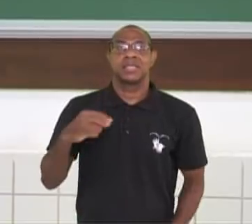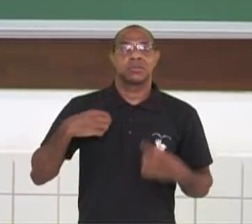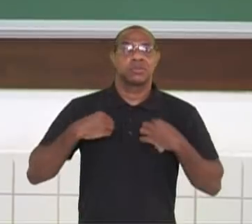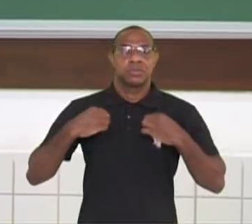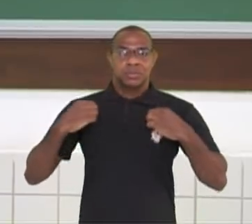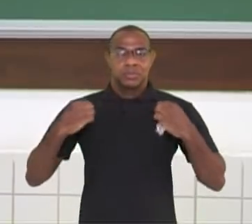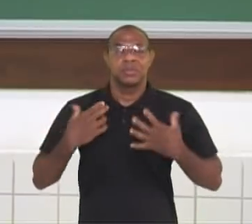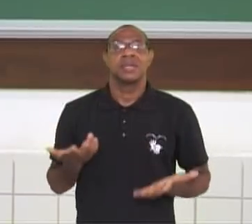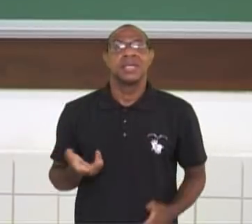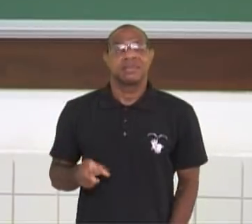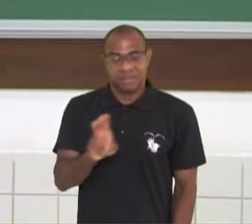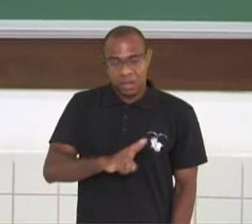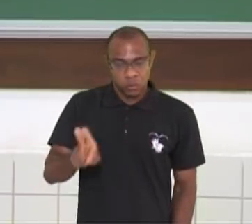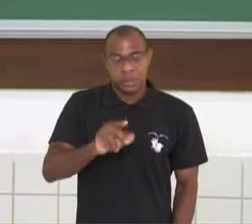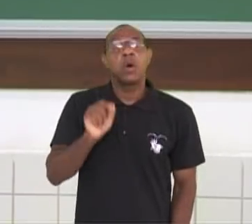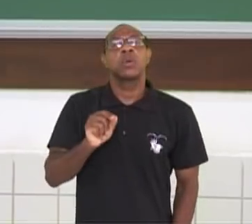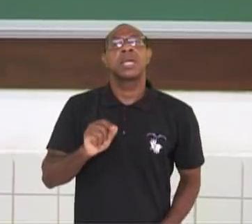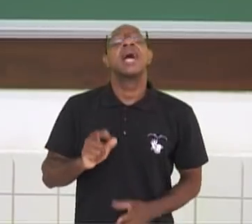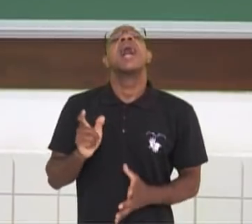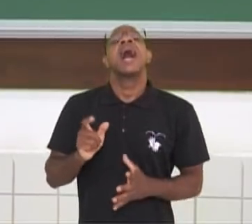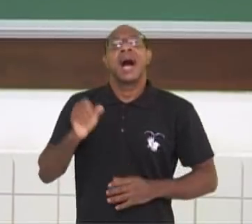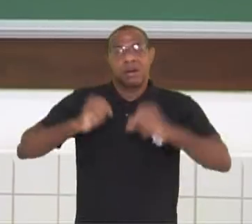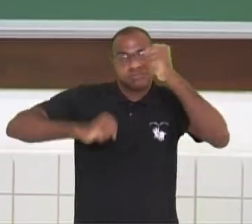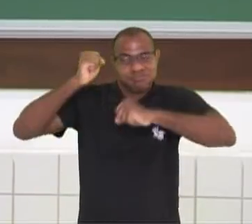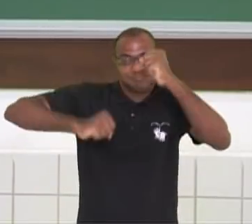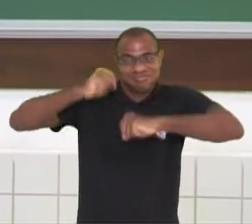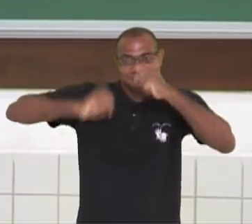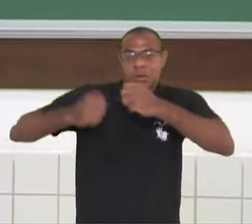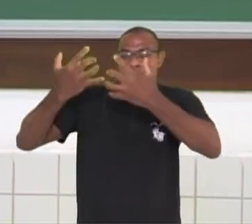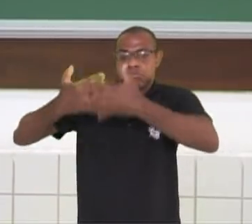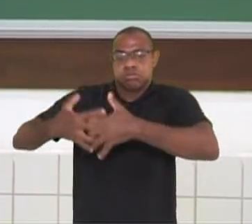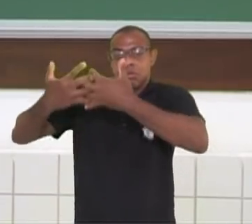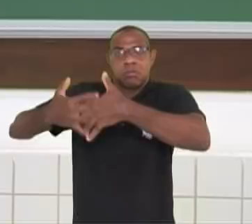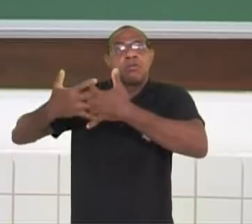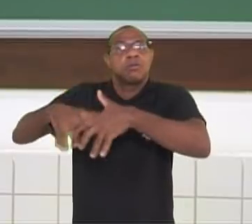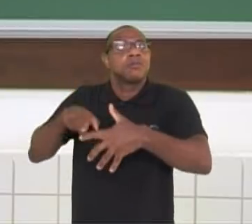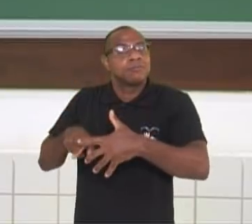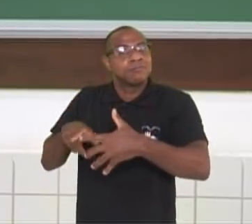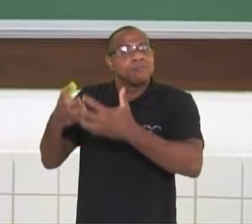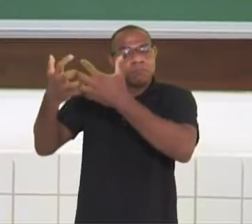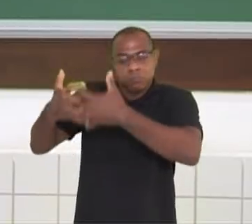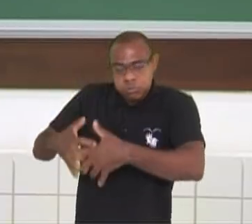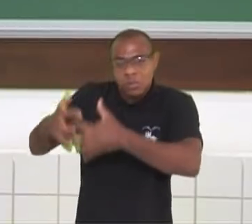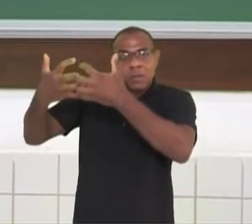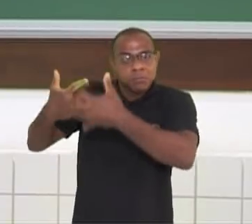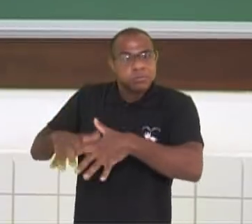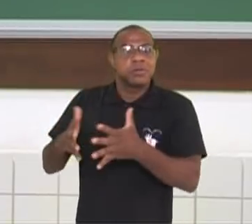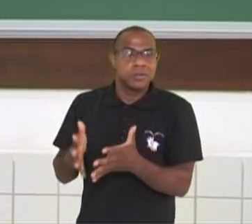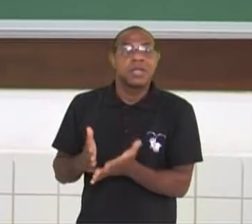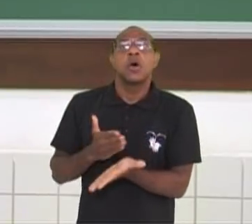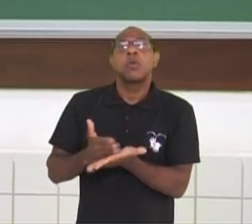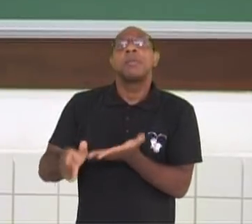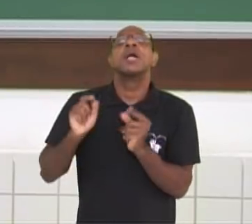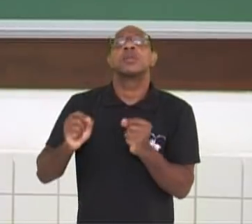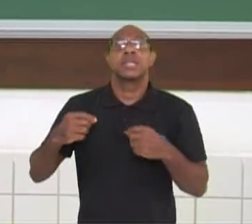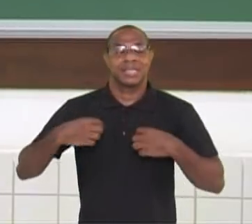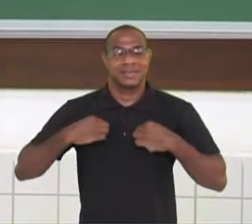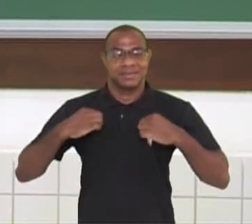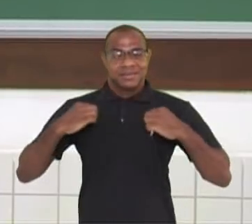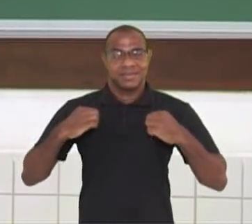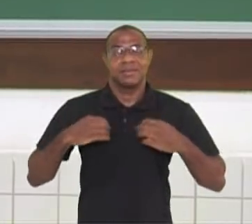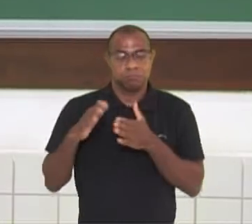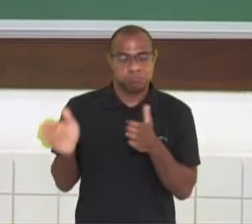que vai usar as máquinas a vapor. Então essa industrialização começa pelos